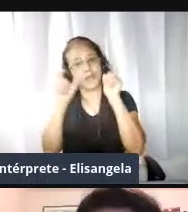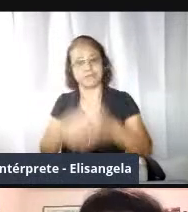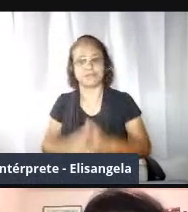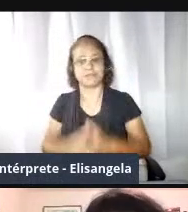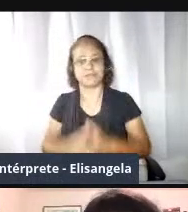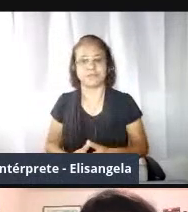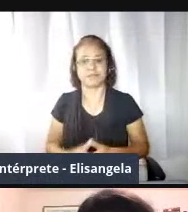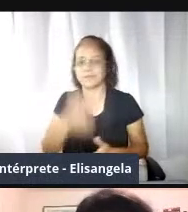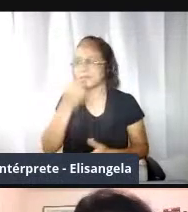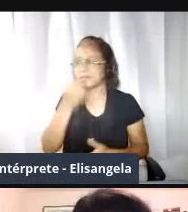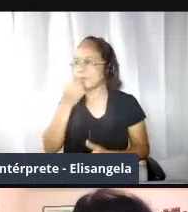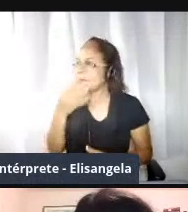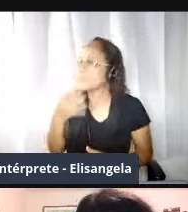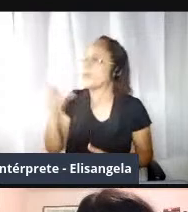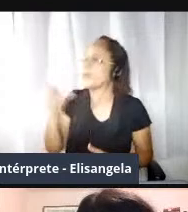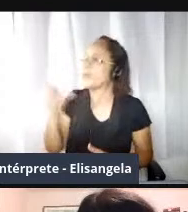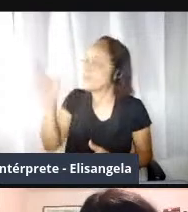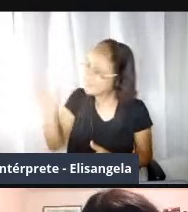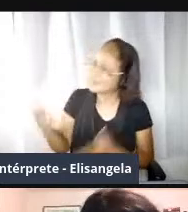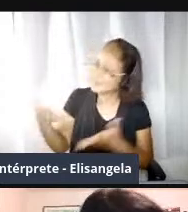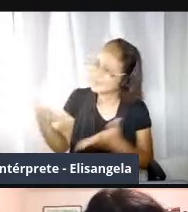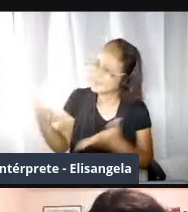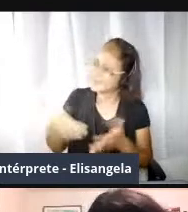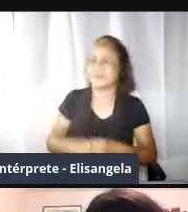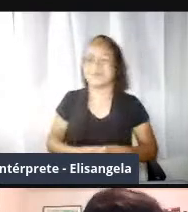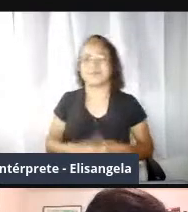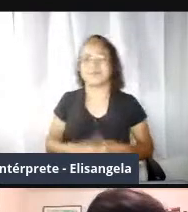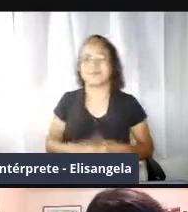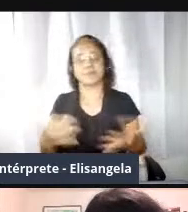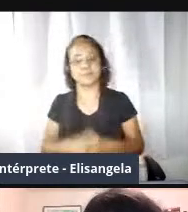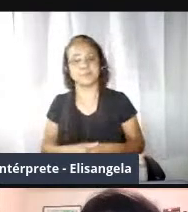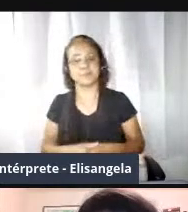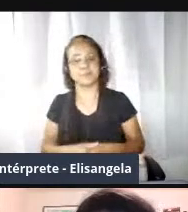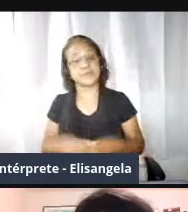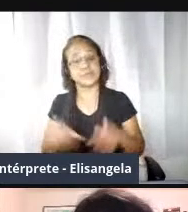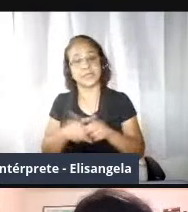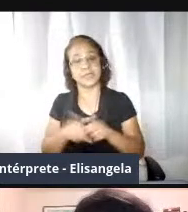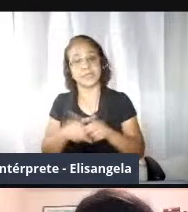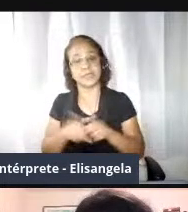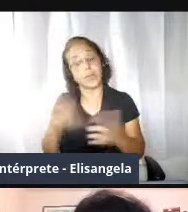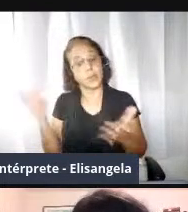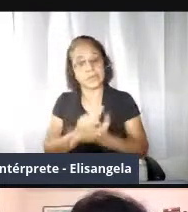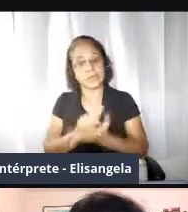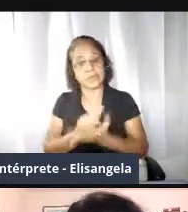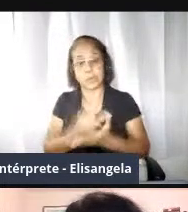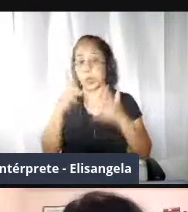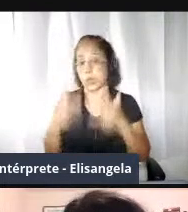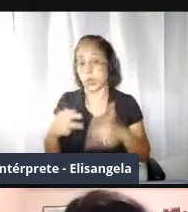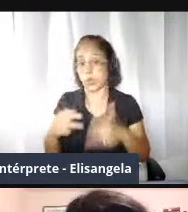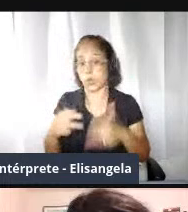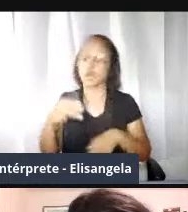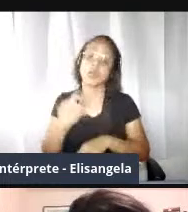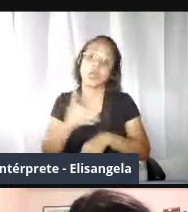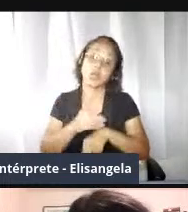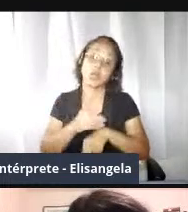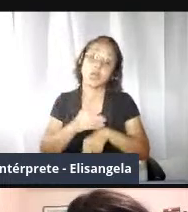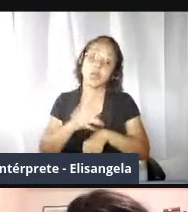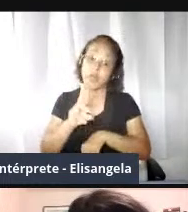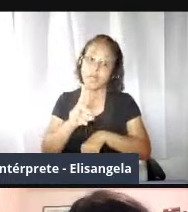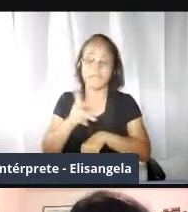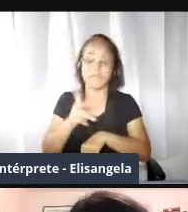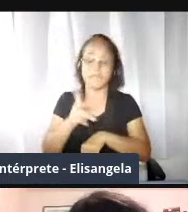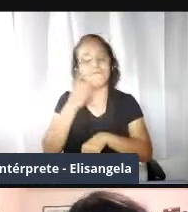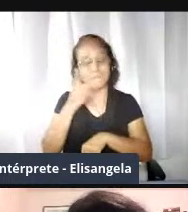aqui. Então, assim, aconteceu a mesma coisa no doutorado, que eu já vou falar sobre ele daqui a pouco. Eu botei